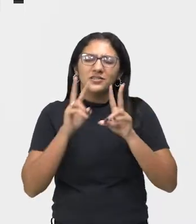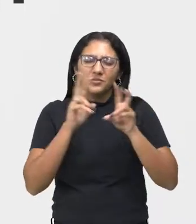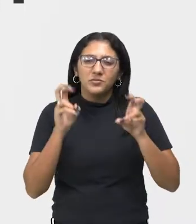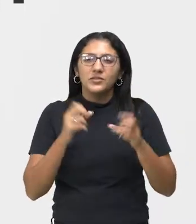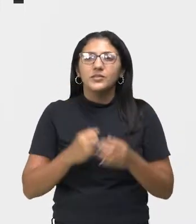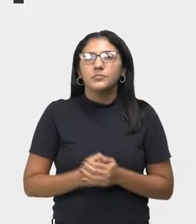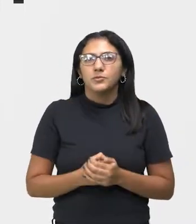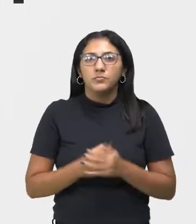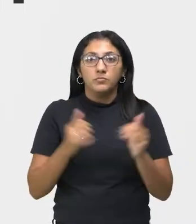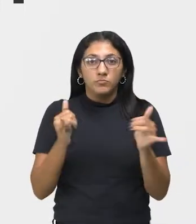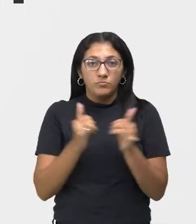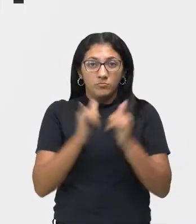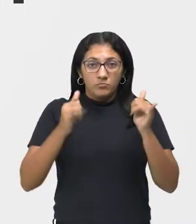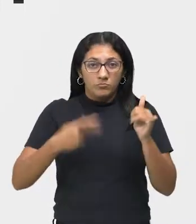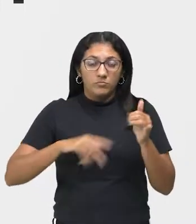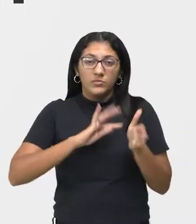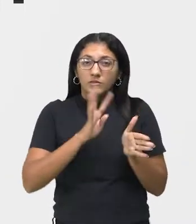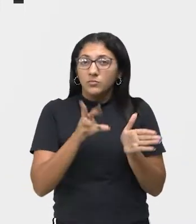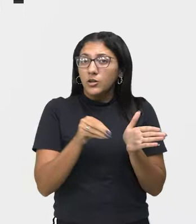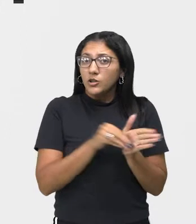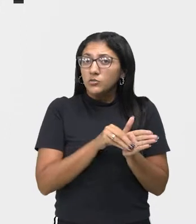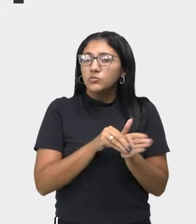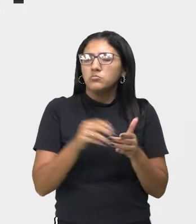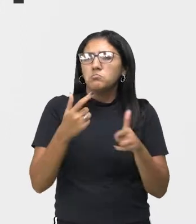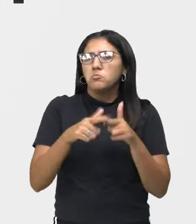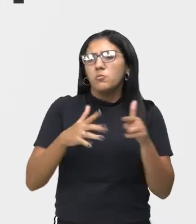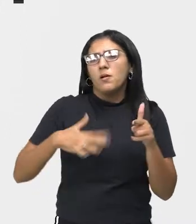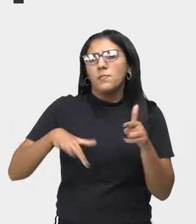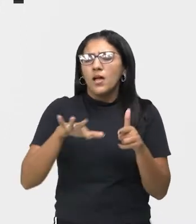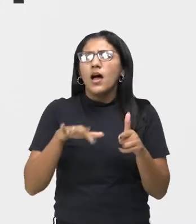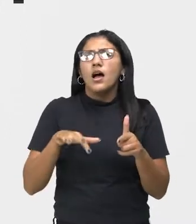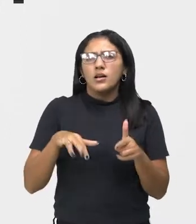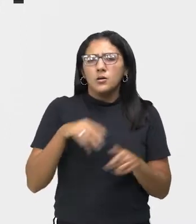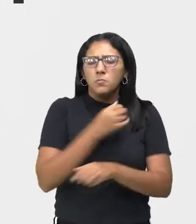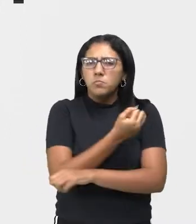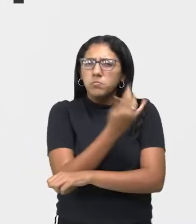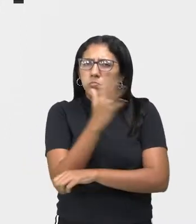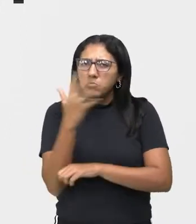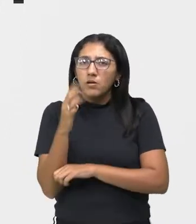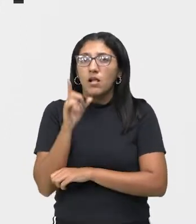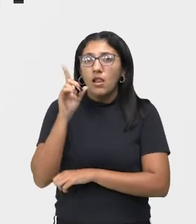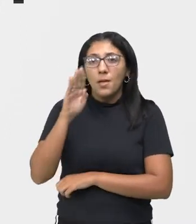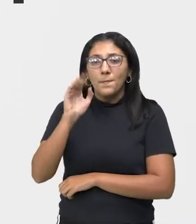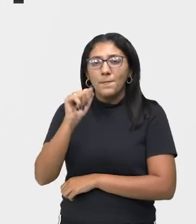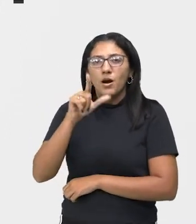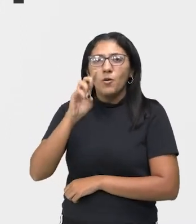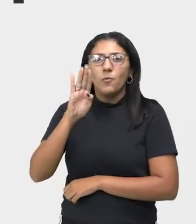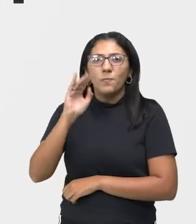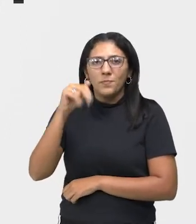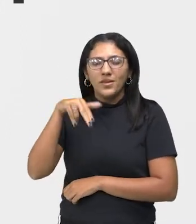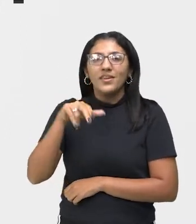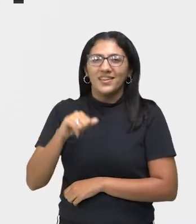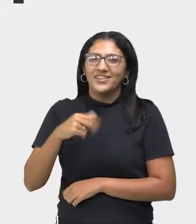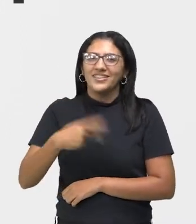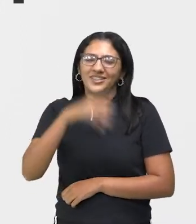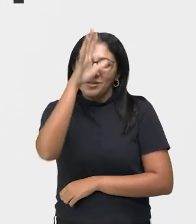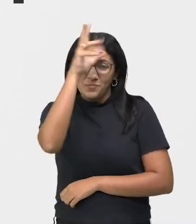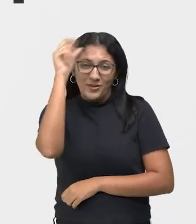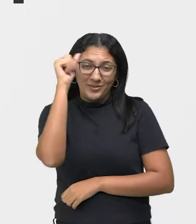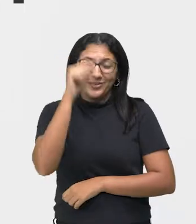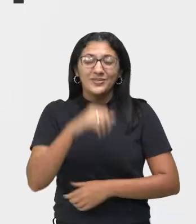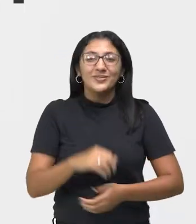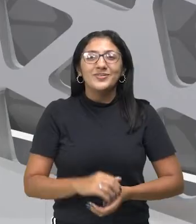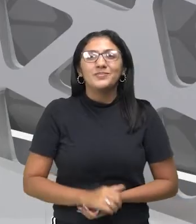detalhamento, hidrelétricas na Amazônia, impactos e riscos ambientais, hidrelétrica de Balbina, que fica no estado do